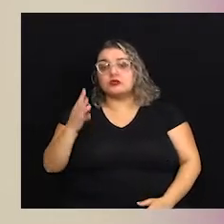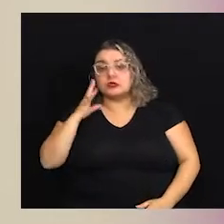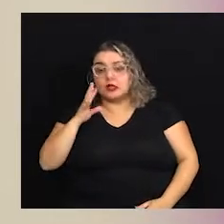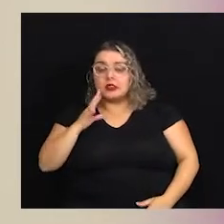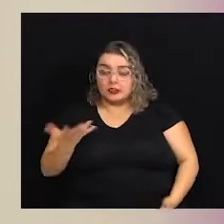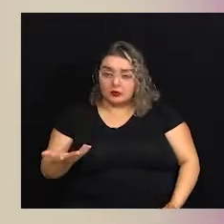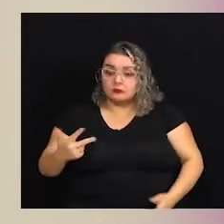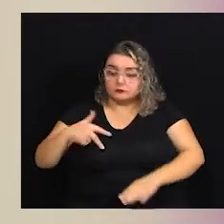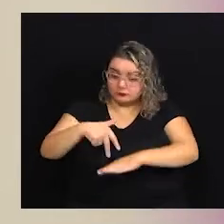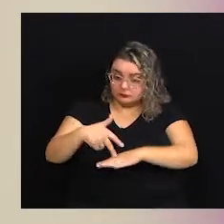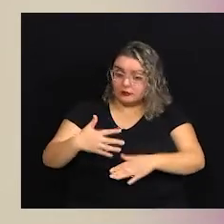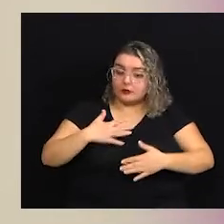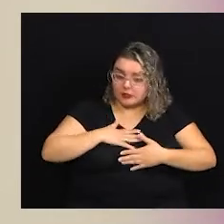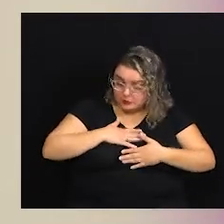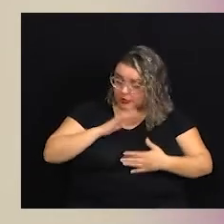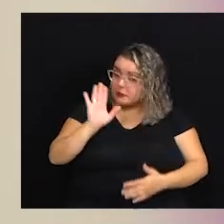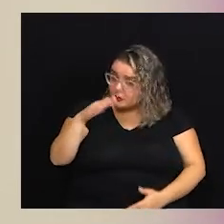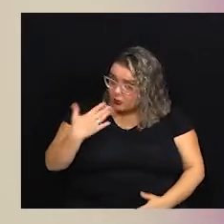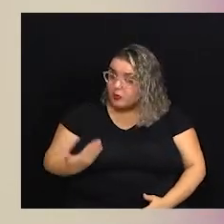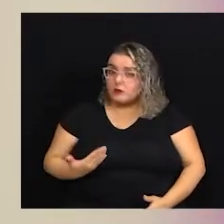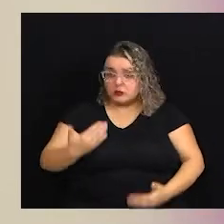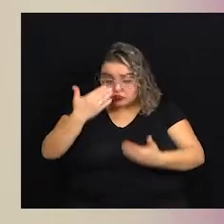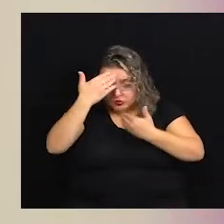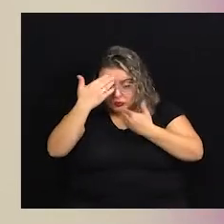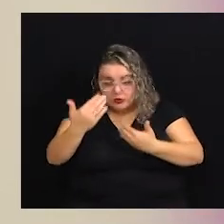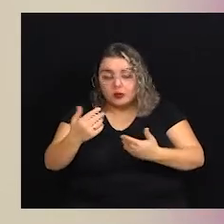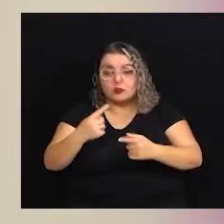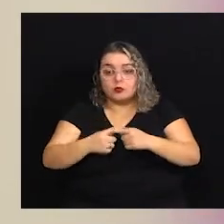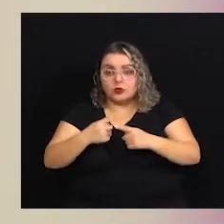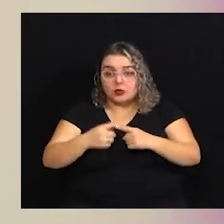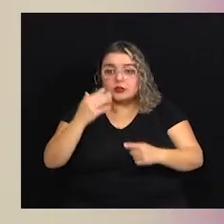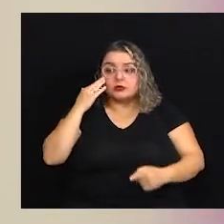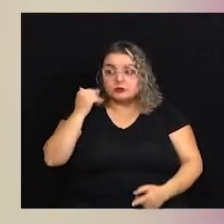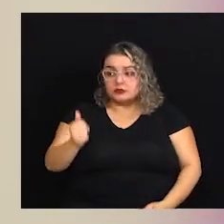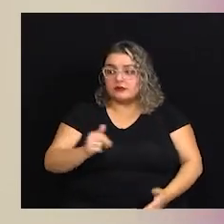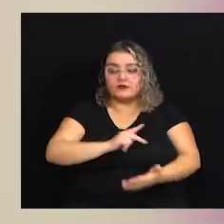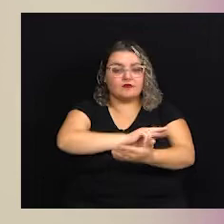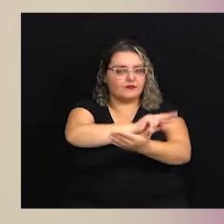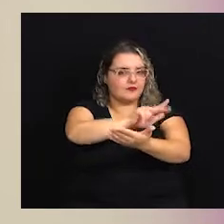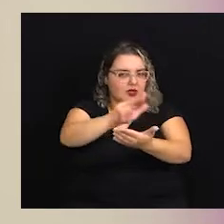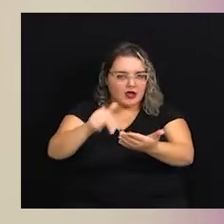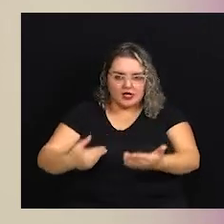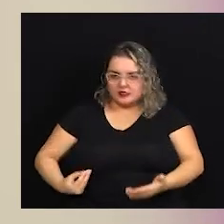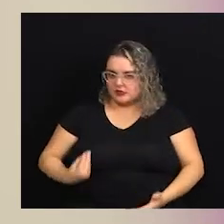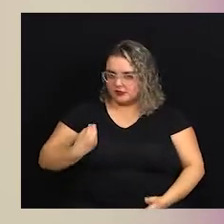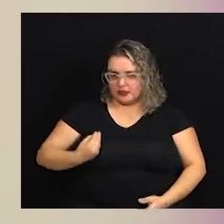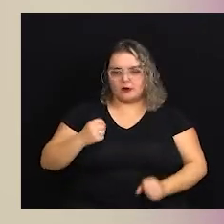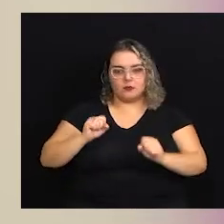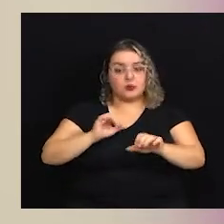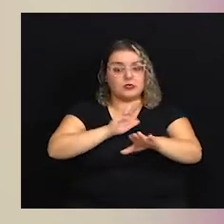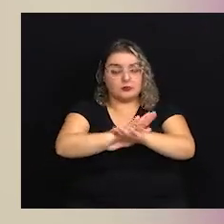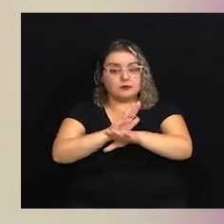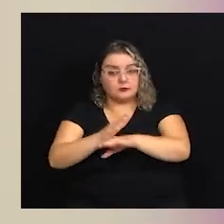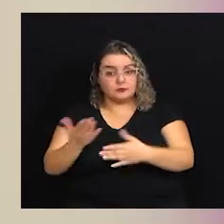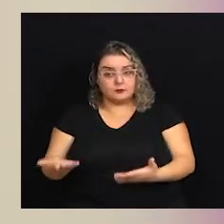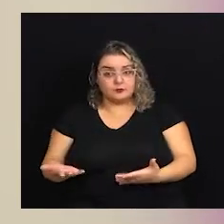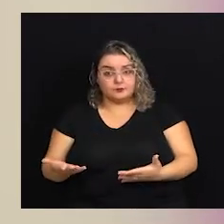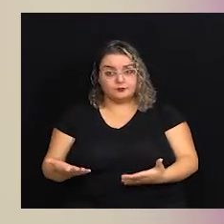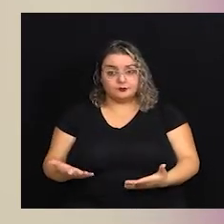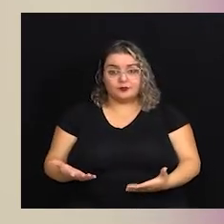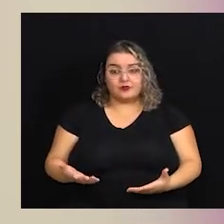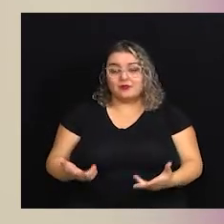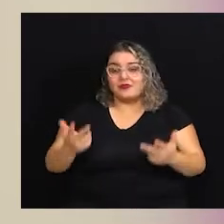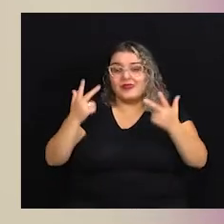que eu digo estar aqui com você, para mim, me honra muito, eu sou muito grata, porque eu sei que milhares e milhares de vidas que nós podemos